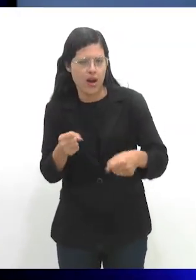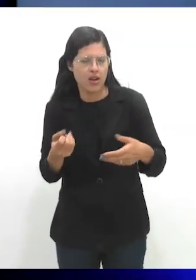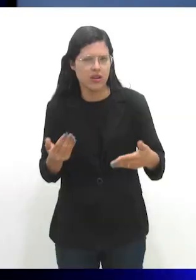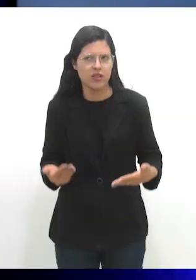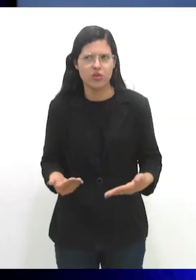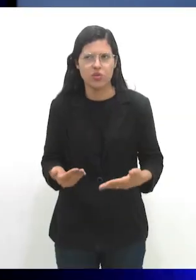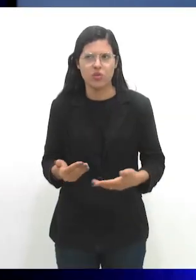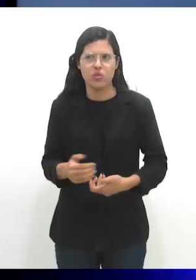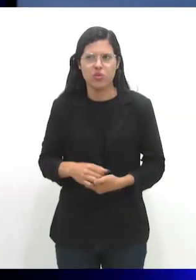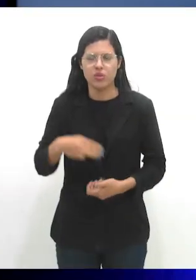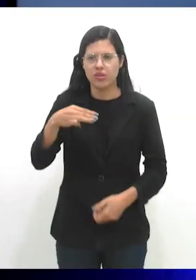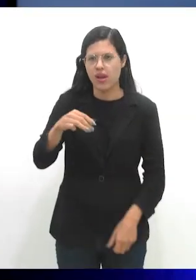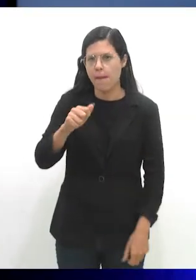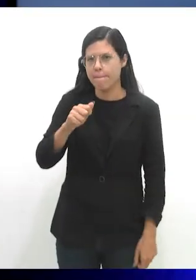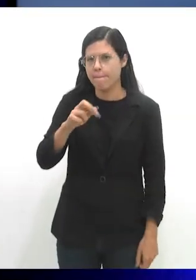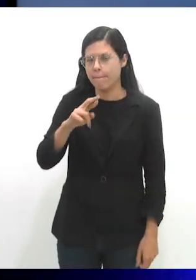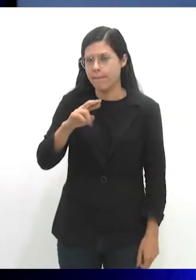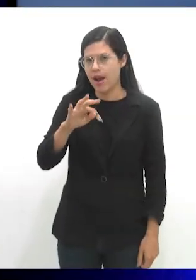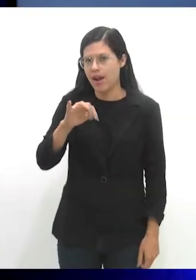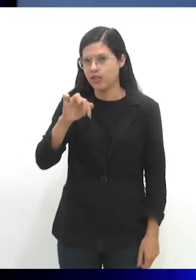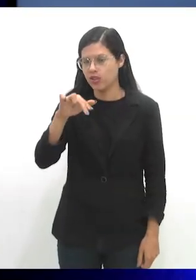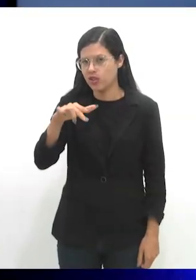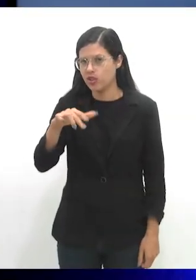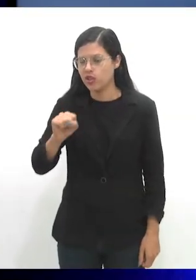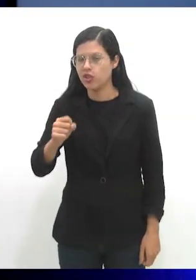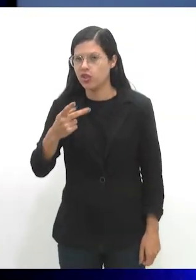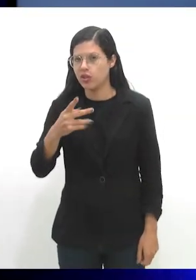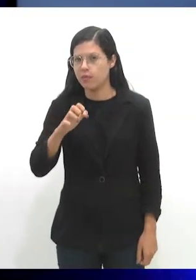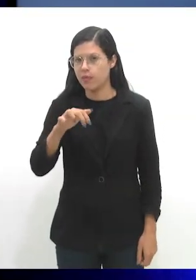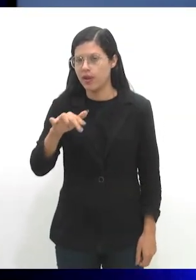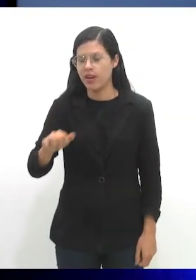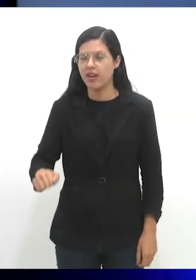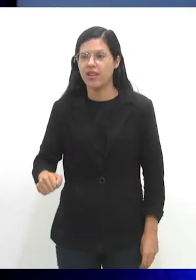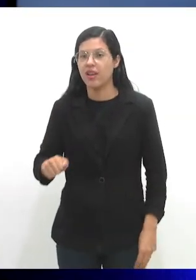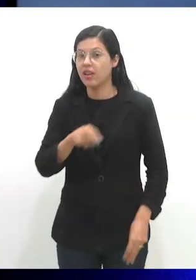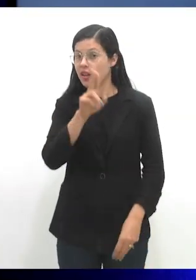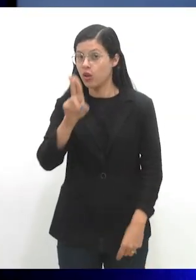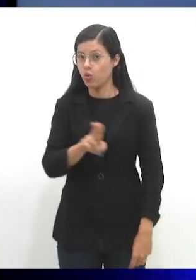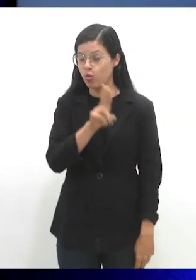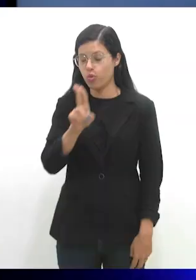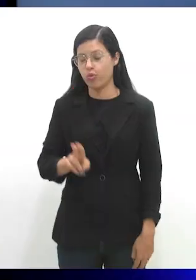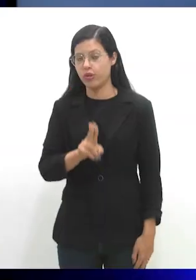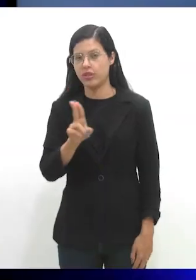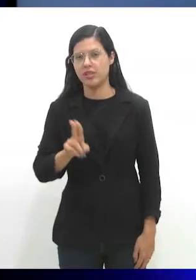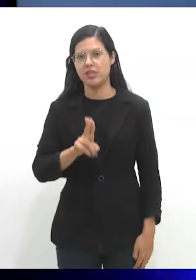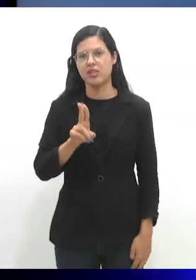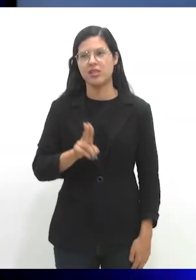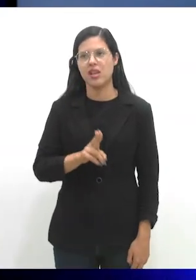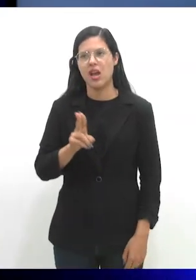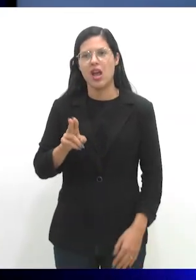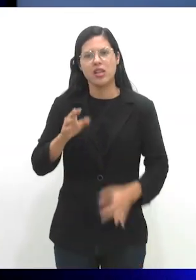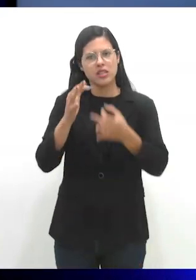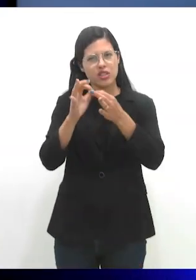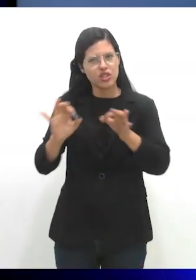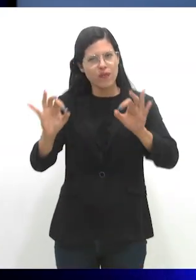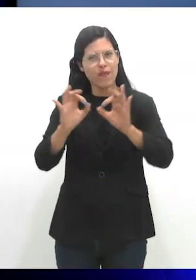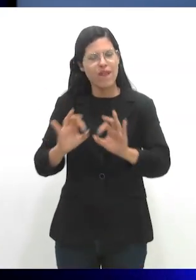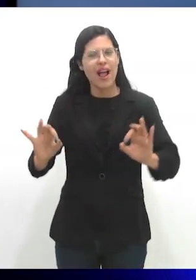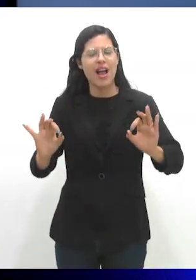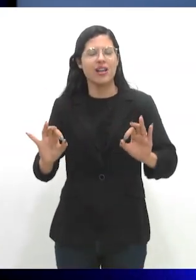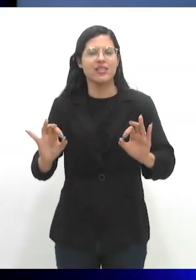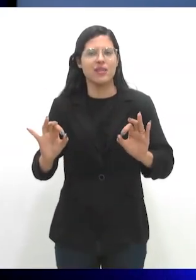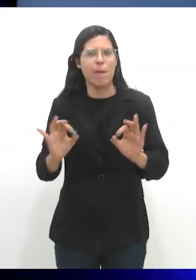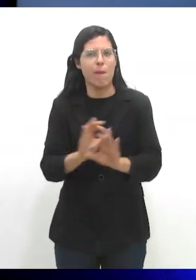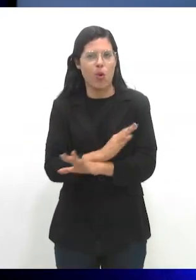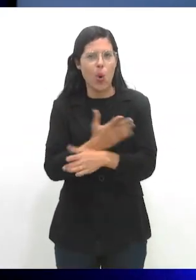da Martins Pena, de gente de teatro. E ele usa muito esses ditados, esses provérbios.